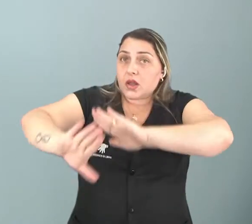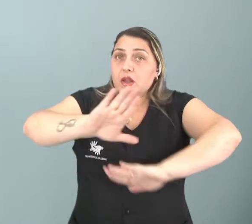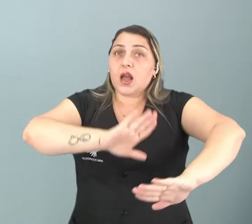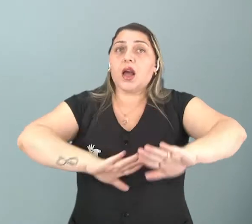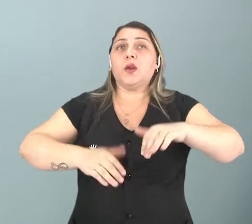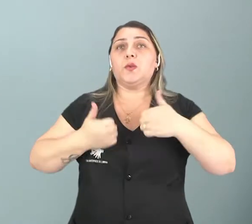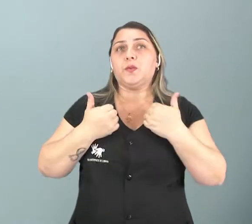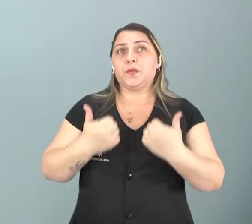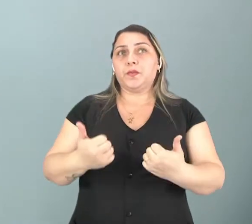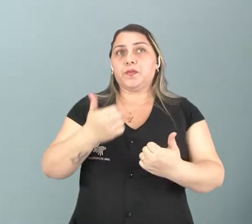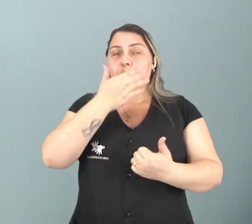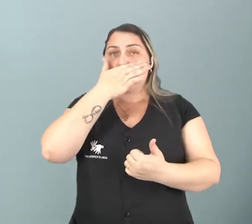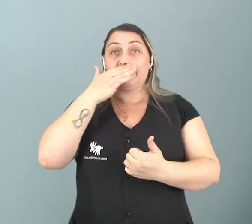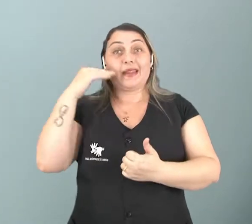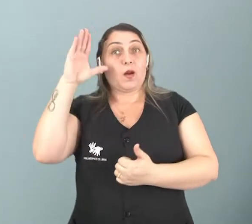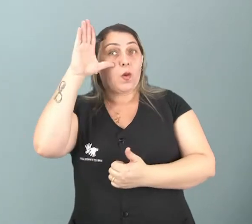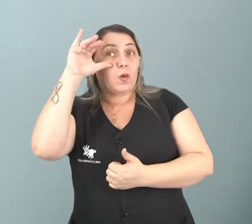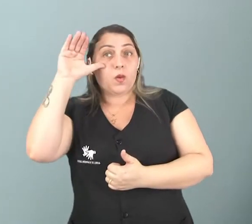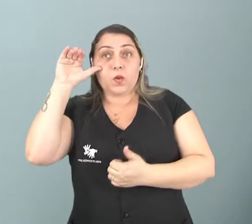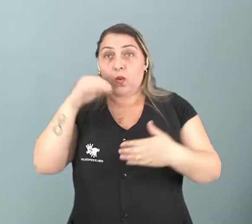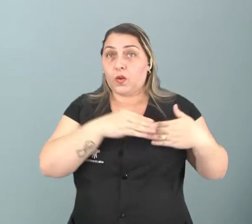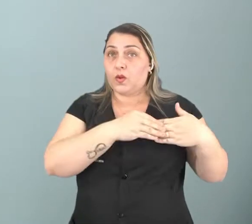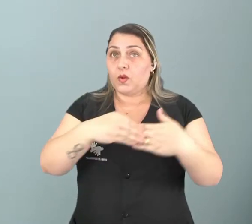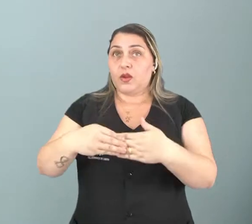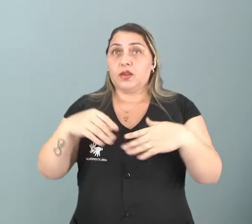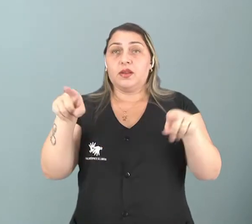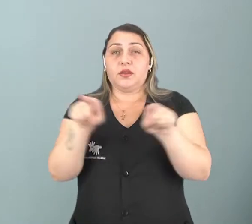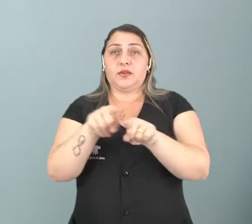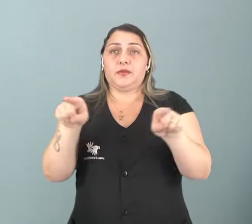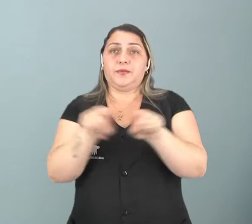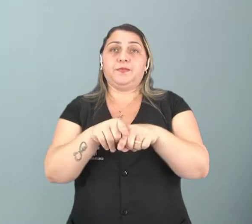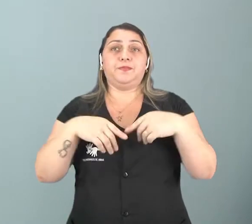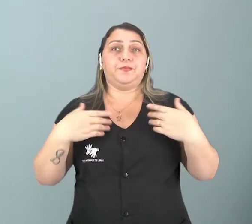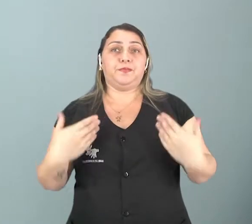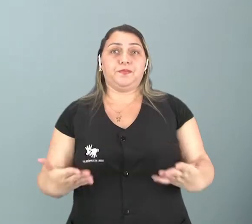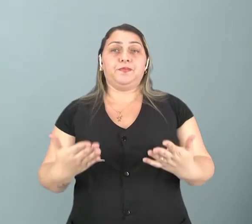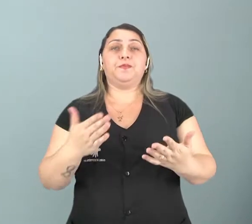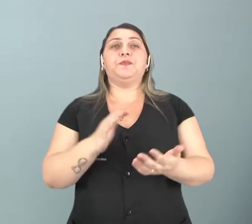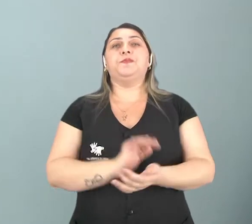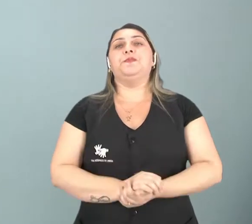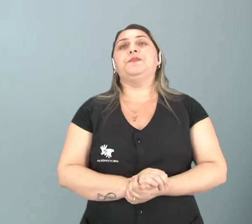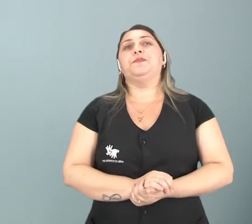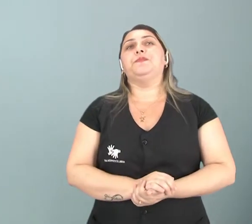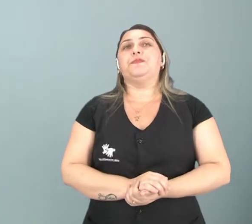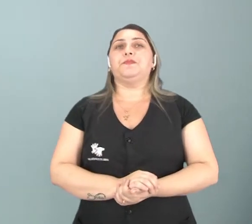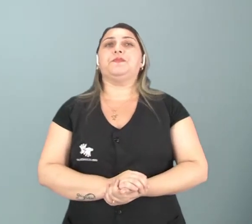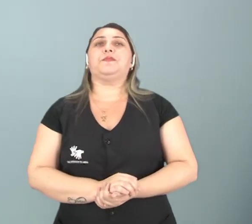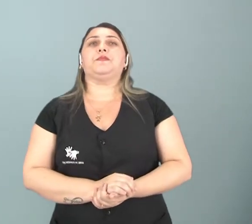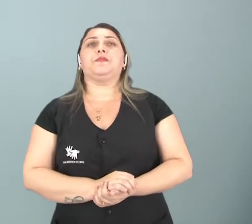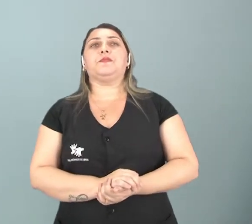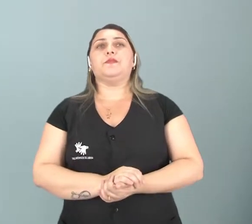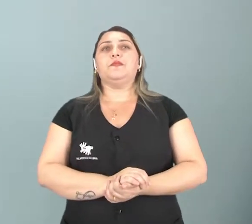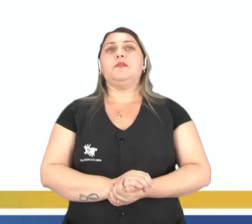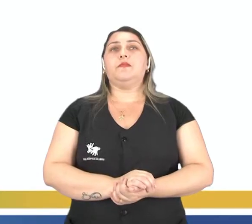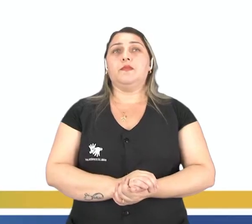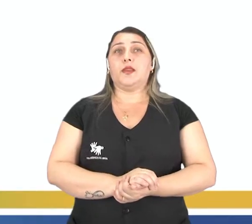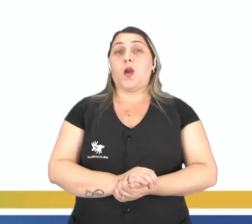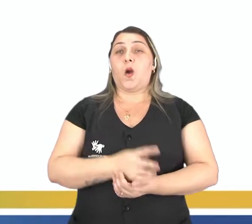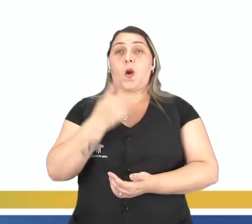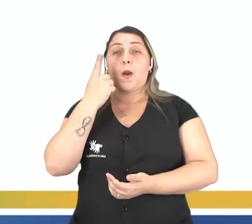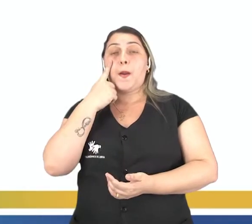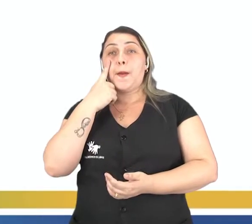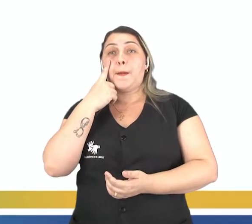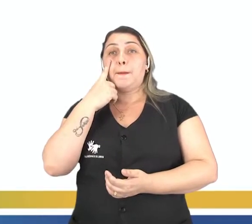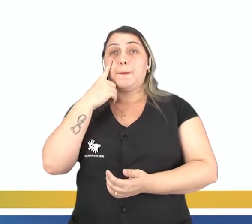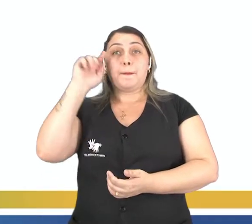isso. Trouxe para vocês também algumas curiosidades, tá? Eu vou destacar aqui para vocês. A primeira curiosidade